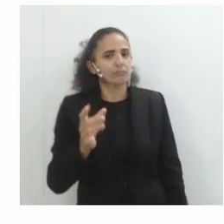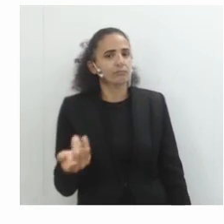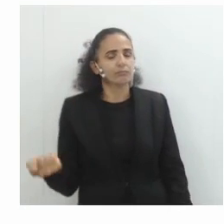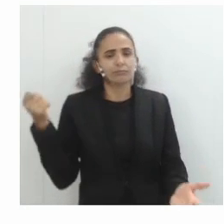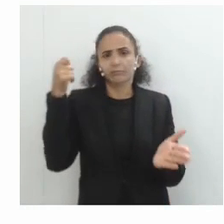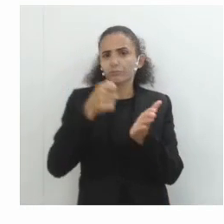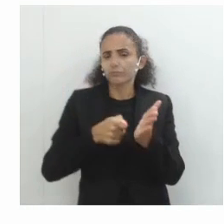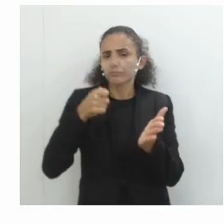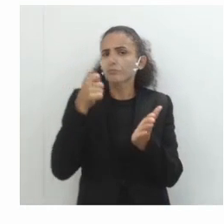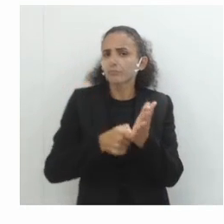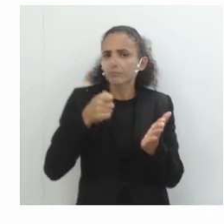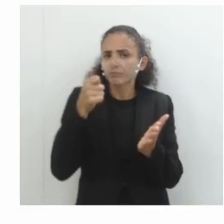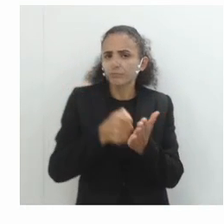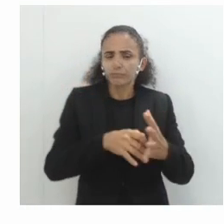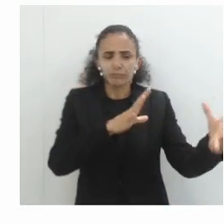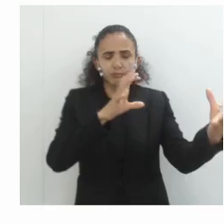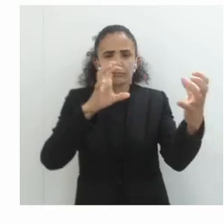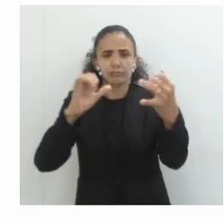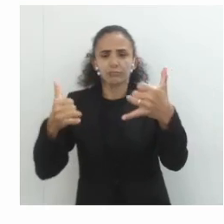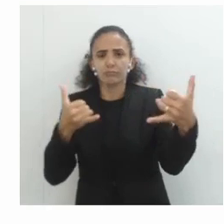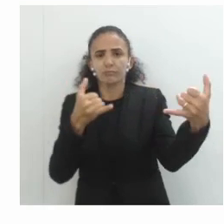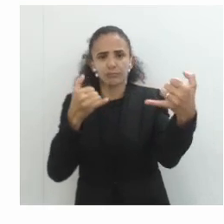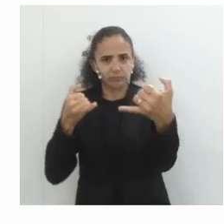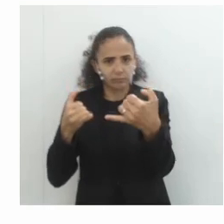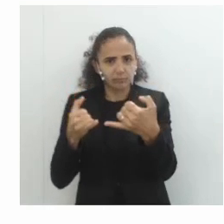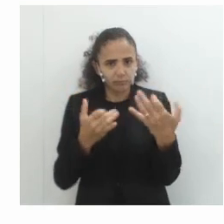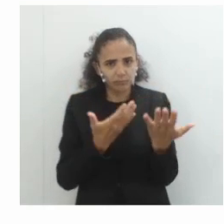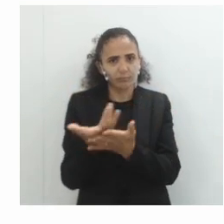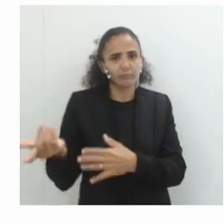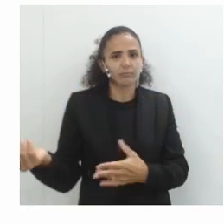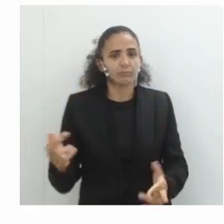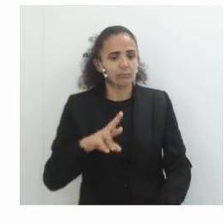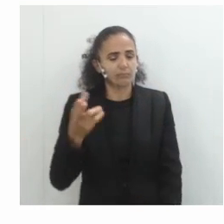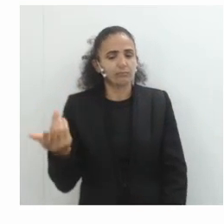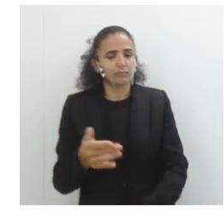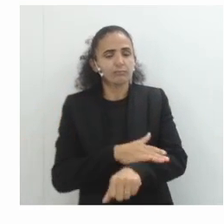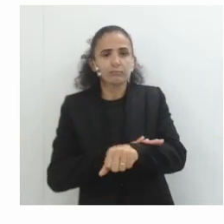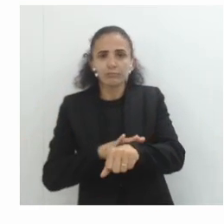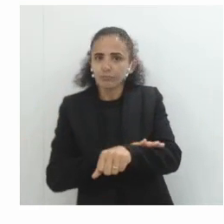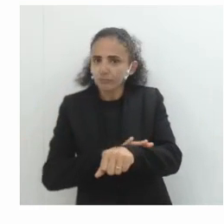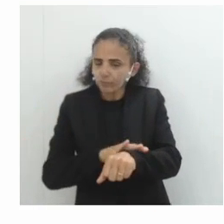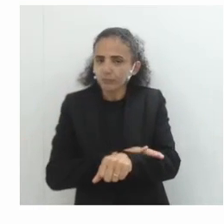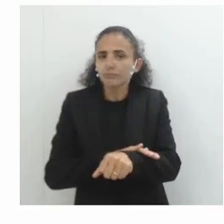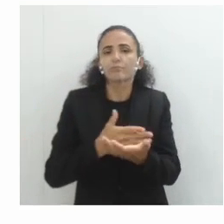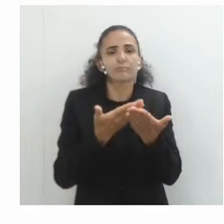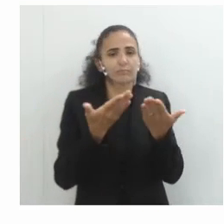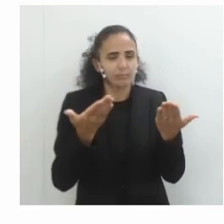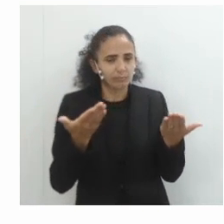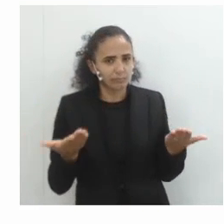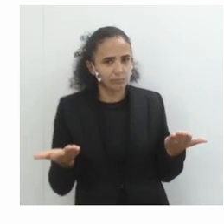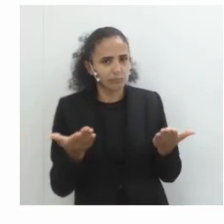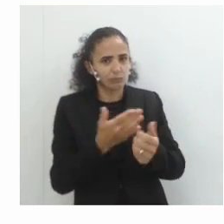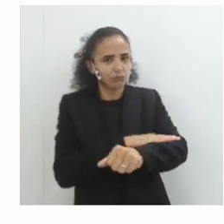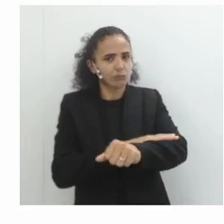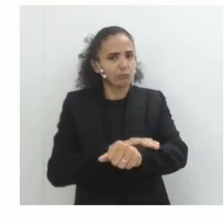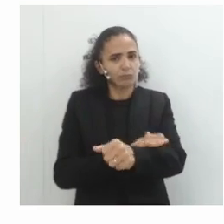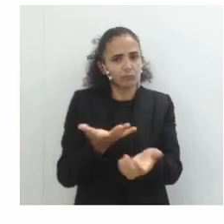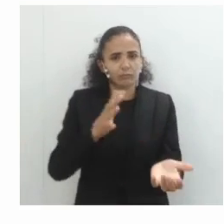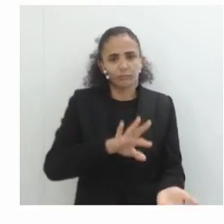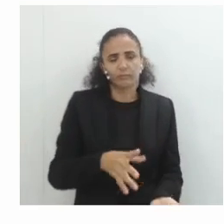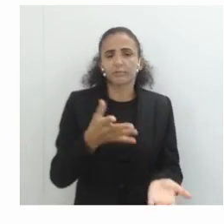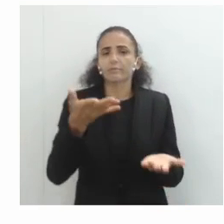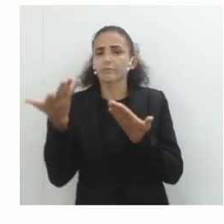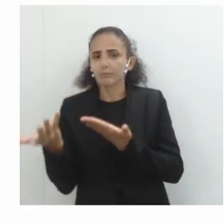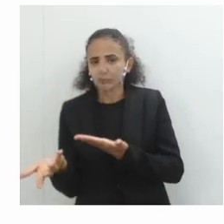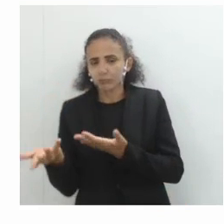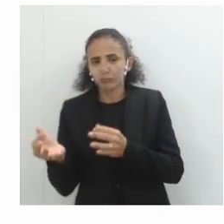essa questão dos conflitos armados, tá? As diferenças étnicas, de uma raça querendo superior à